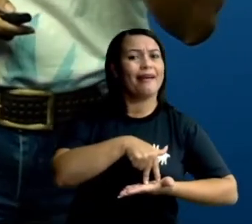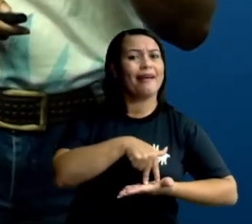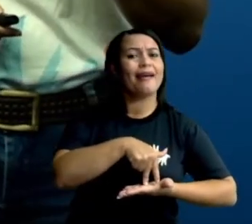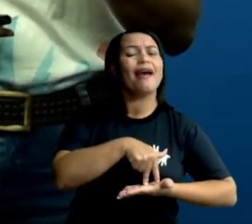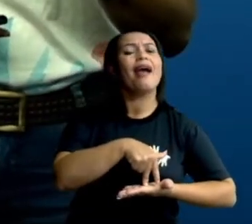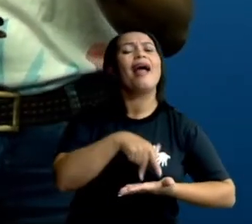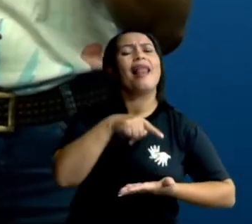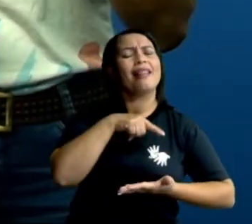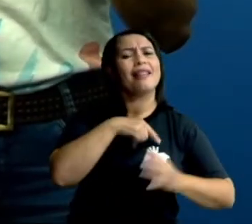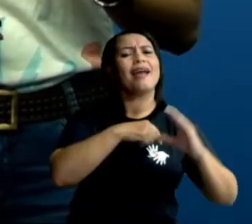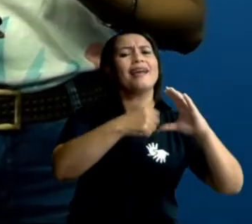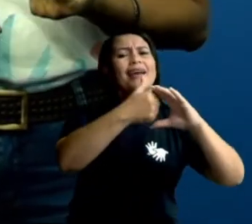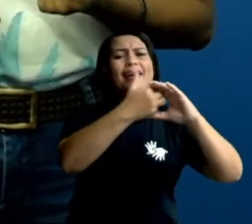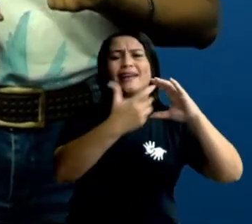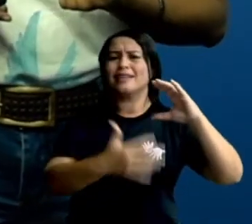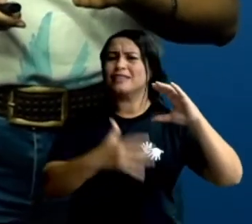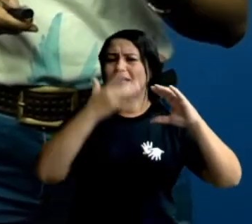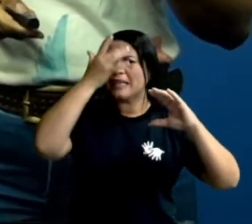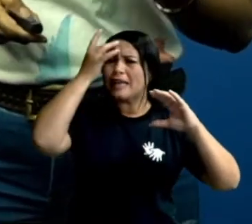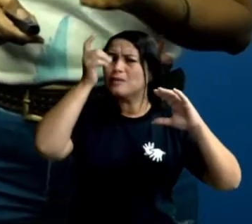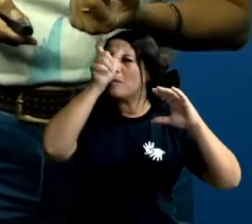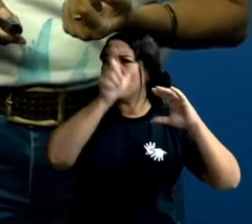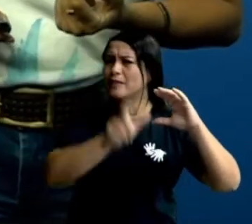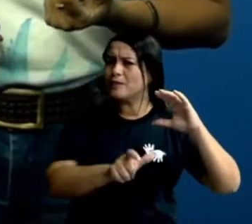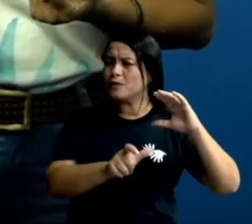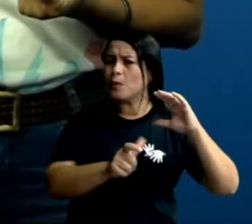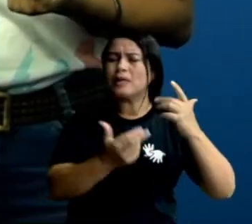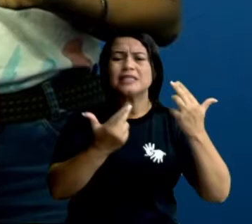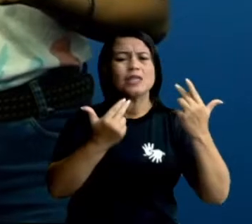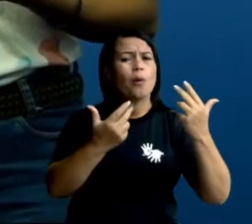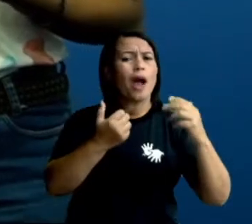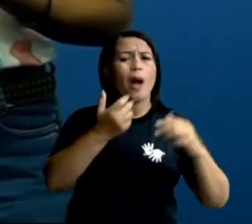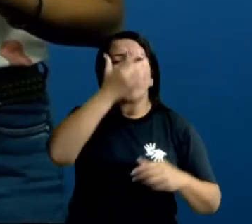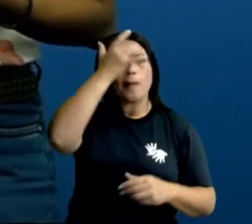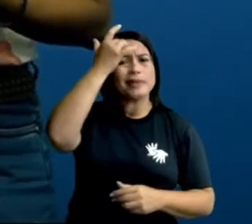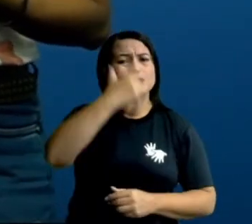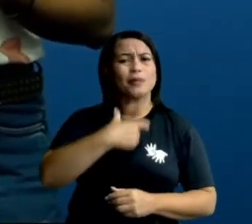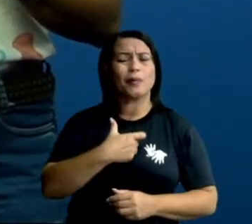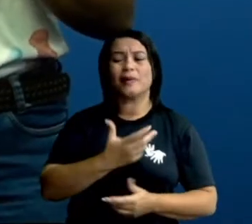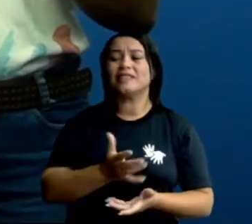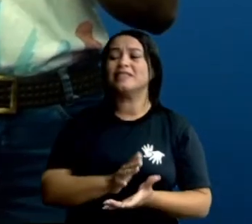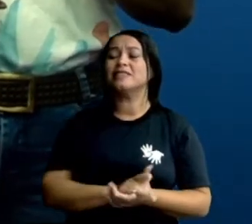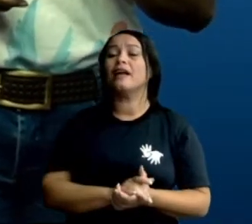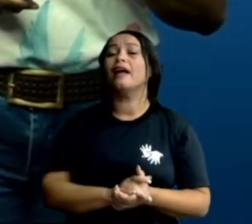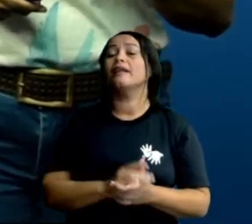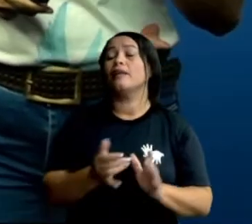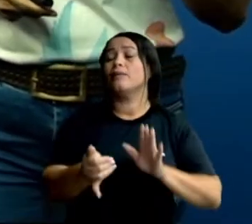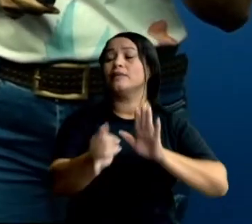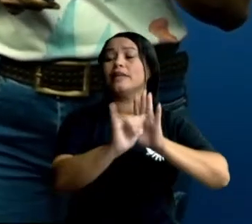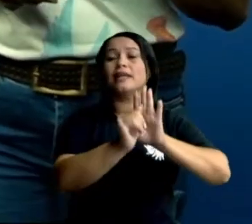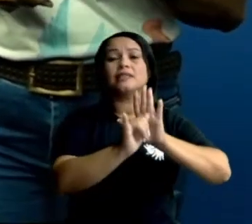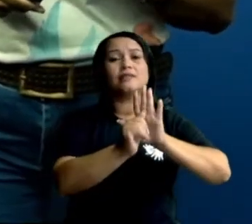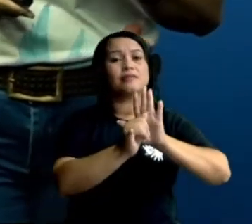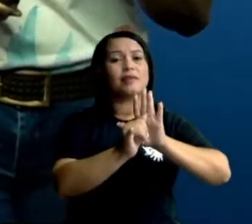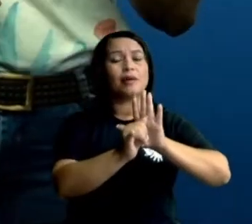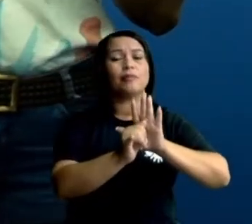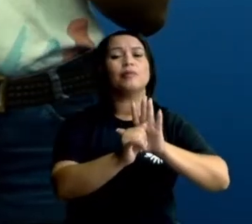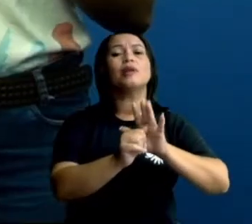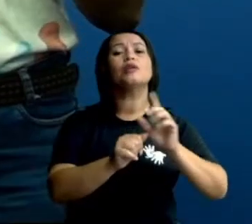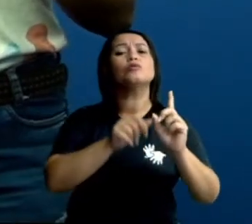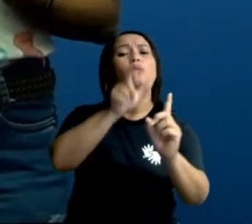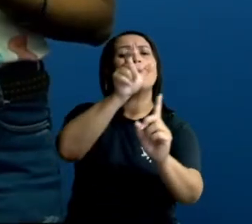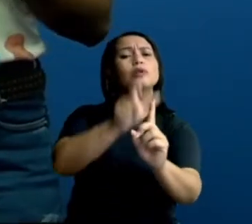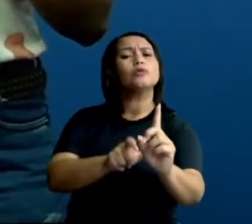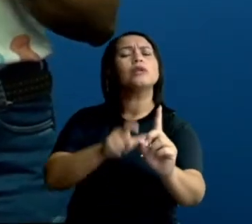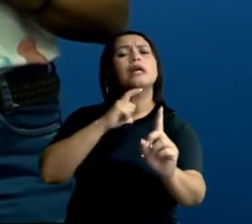tem característica dos seres humanos, agem como seres humanos. Então, nas fábulas, os personagens,